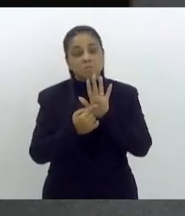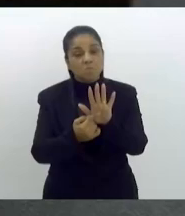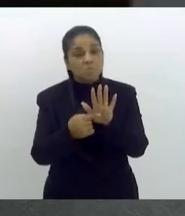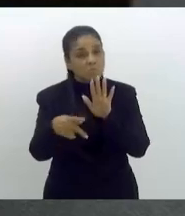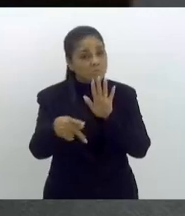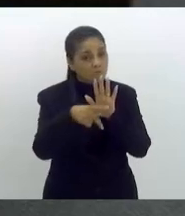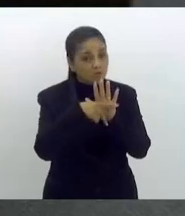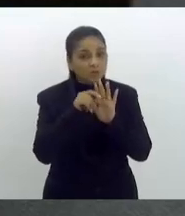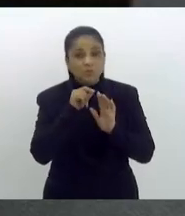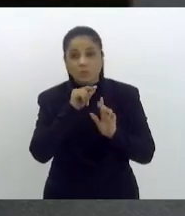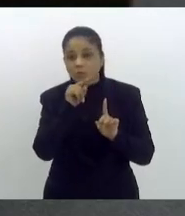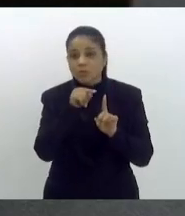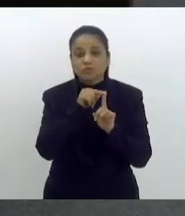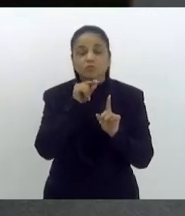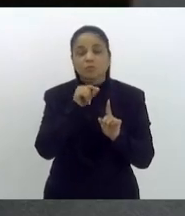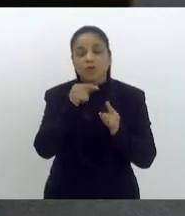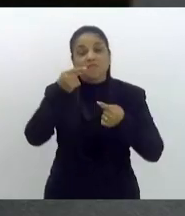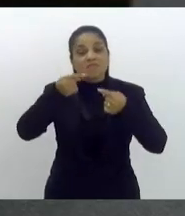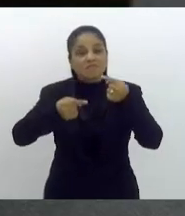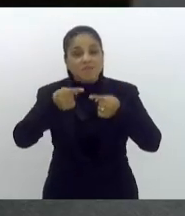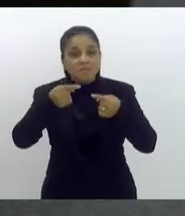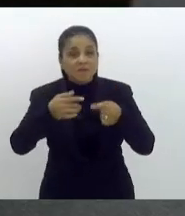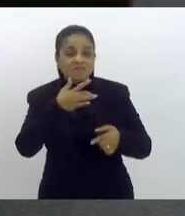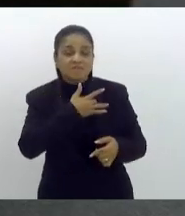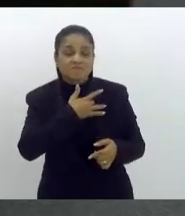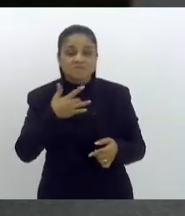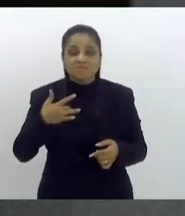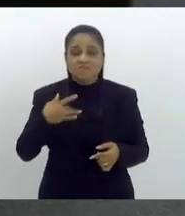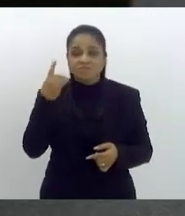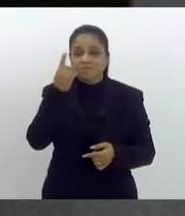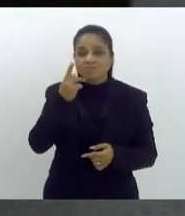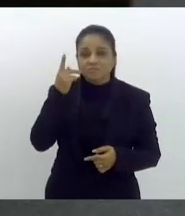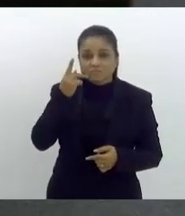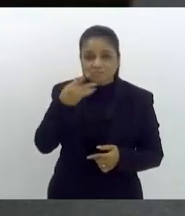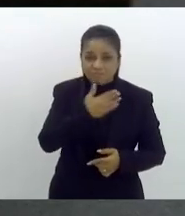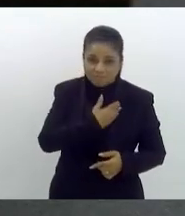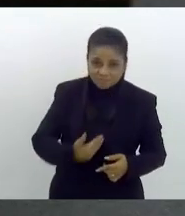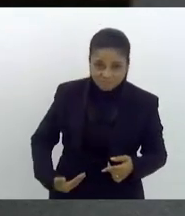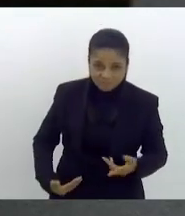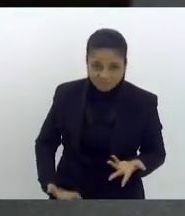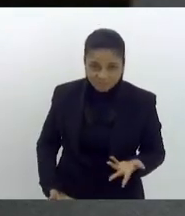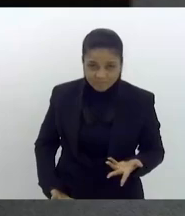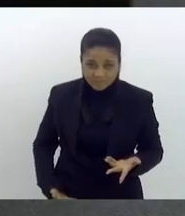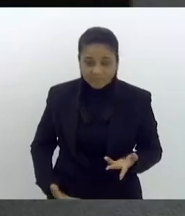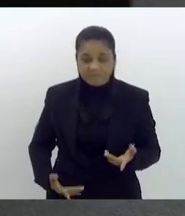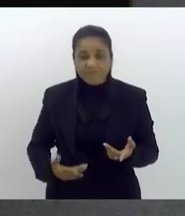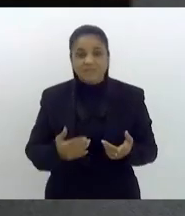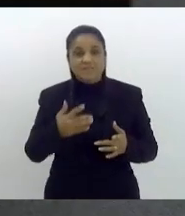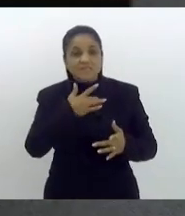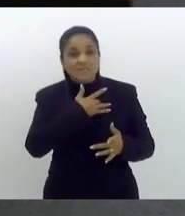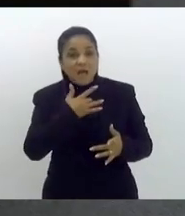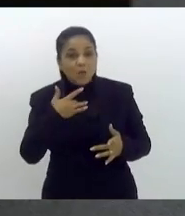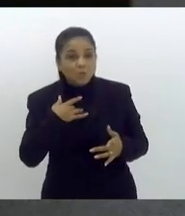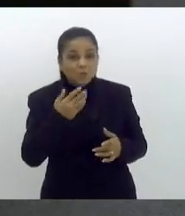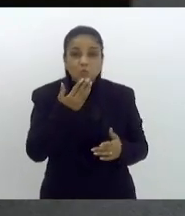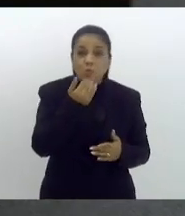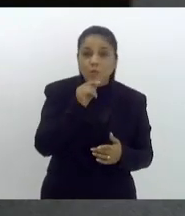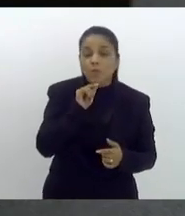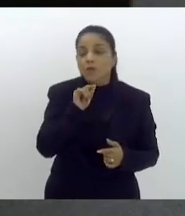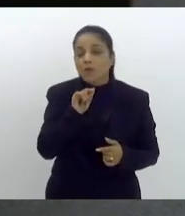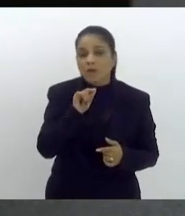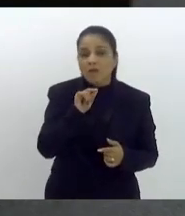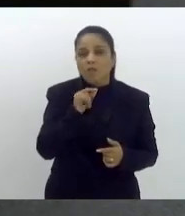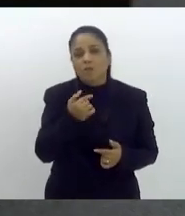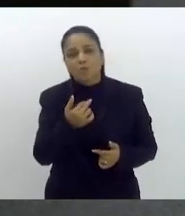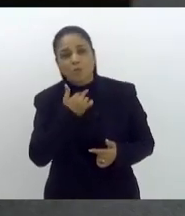Lucinha é fazer um debate sobre saúde pública é muito menos um debate sobre o que vai comer o que não vai comer tá